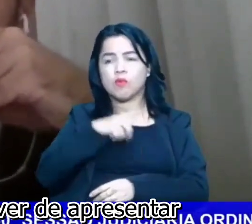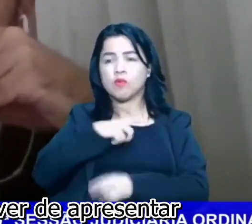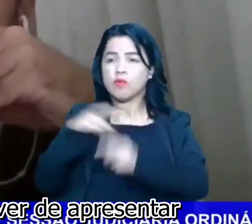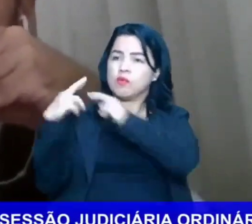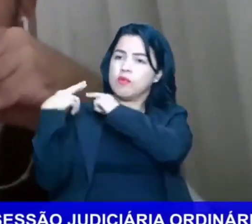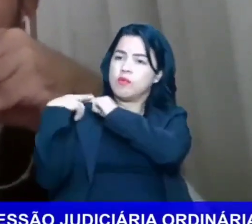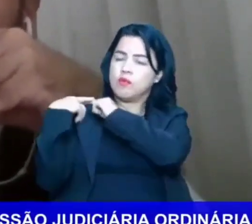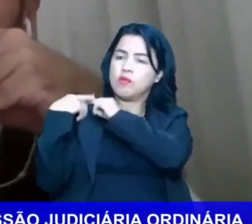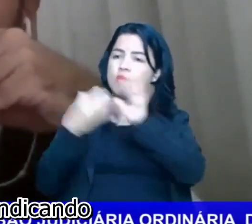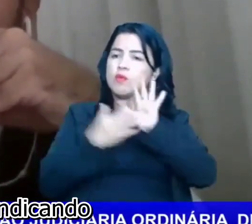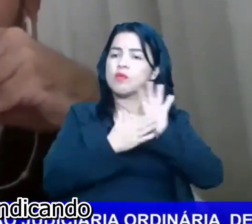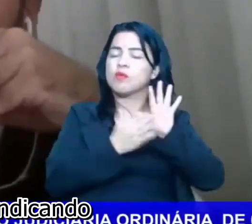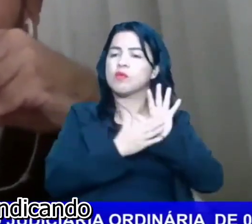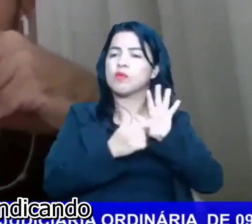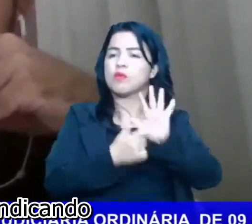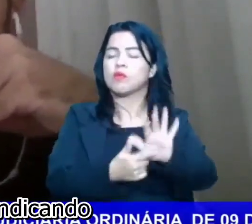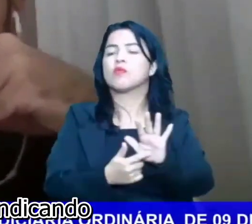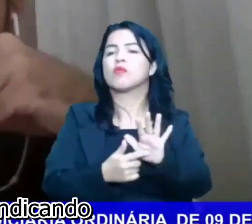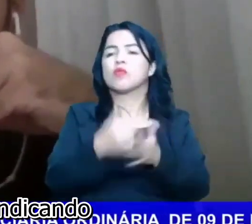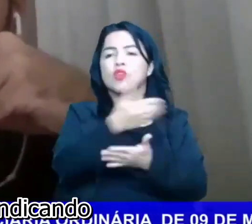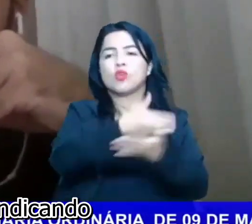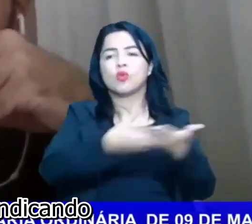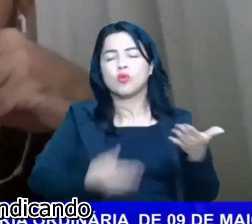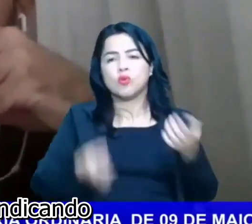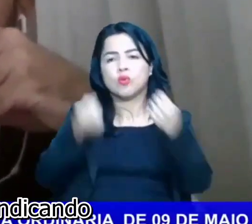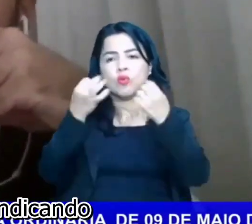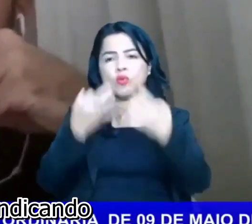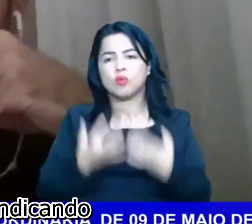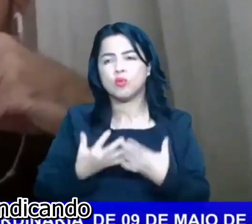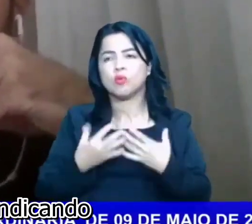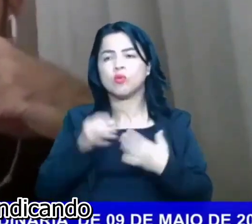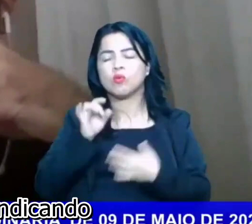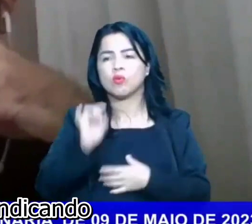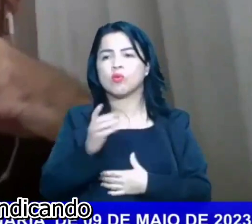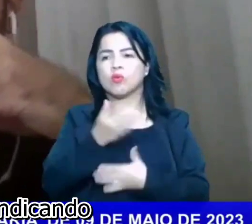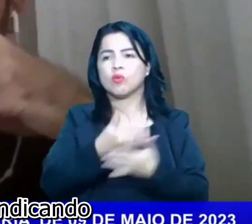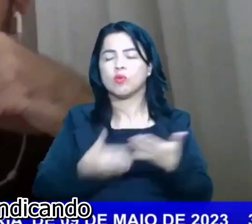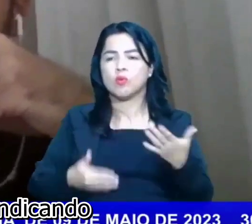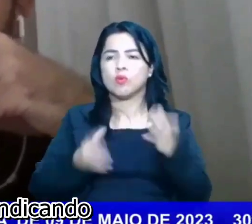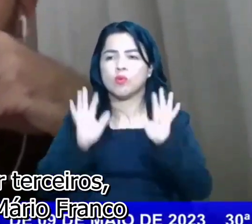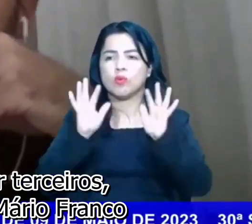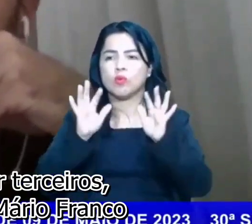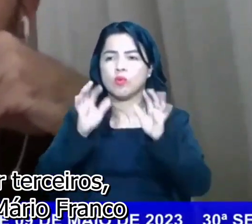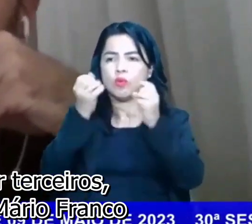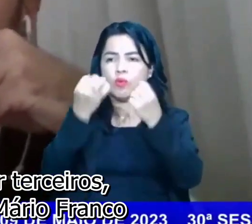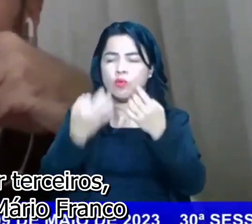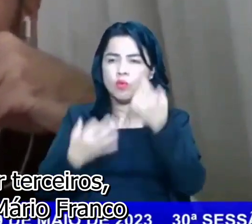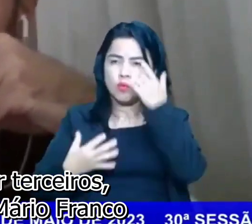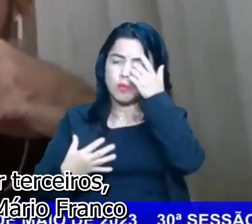de apresentar sob nota explicativa, ao menos a nota explicativa indicando